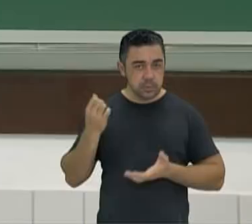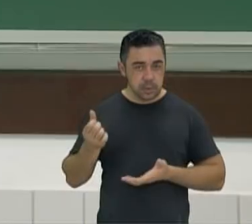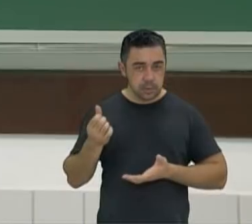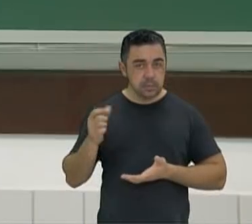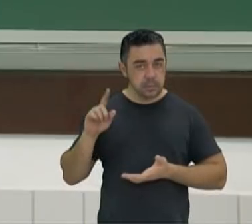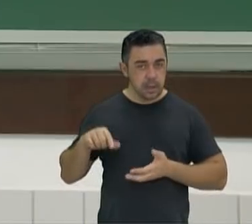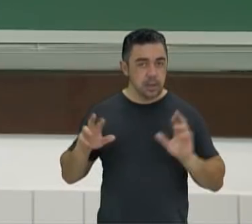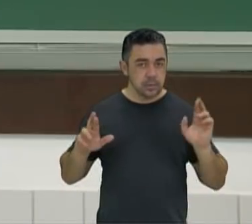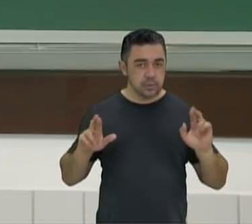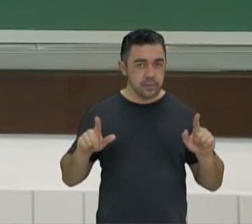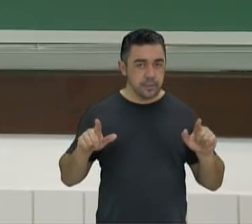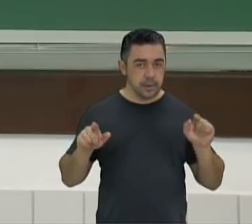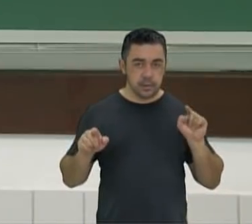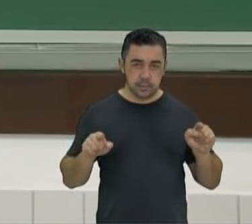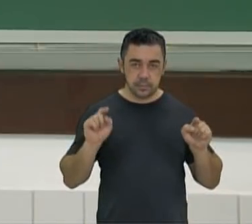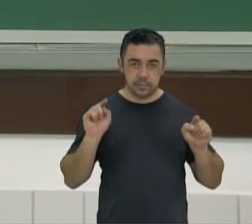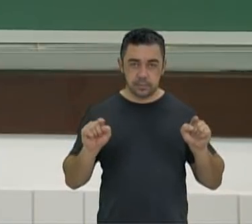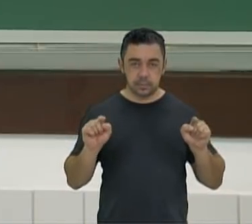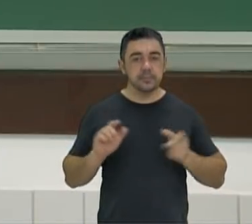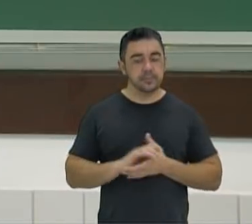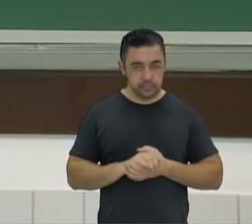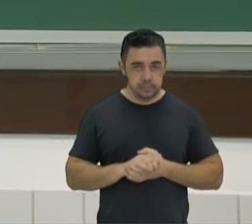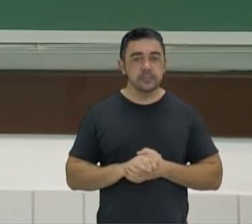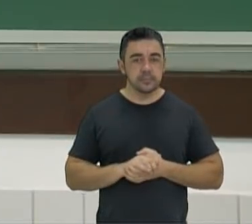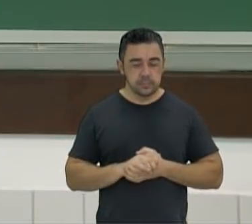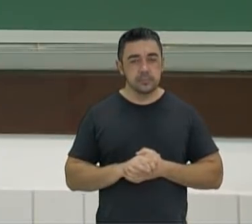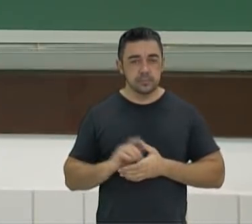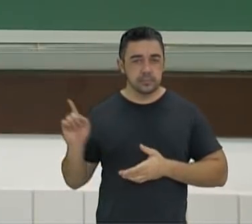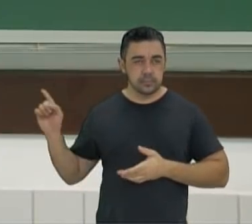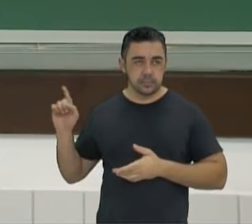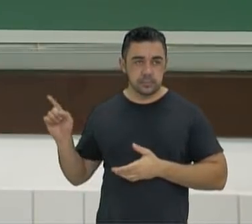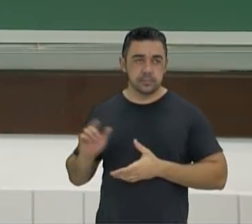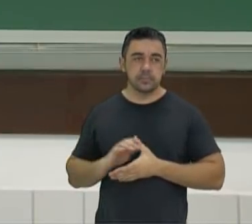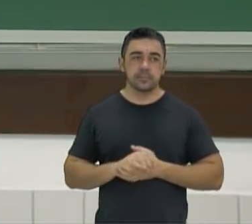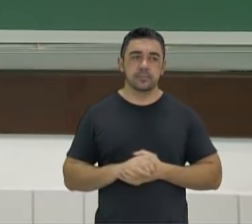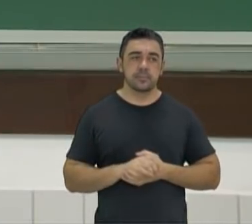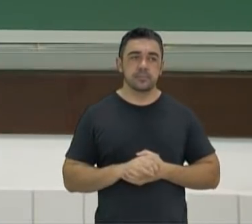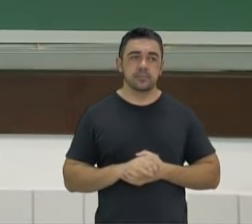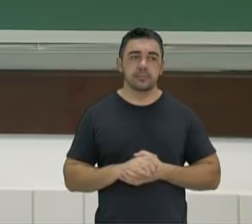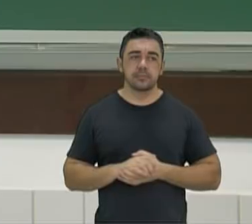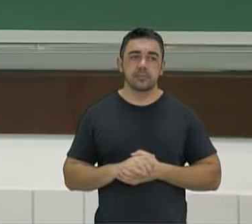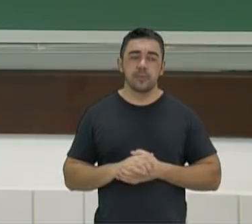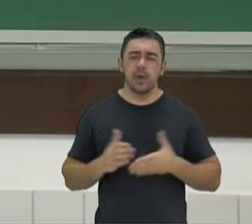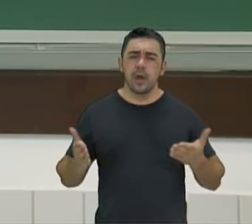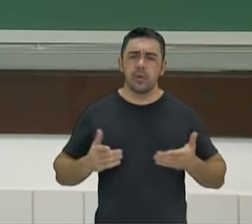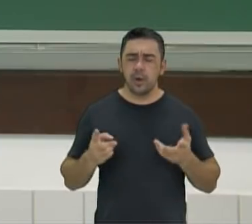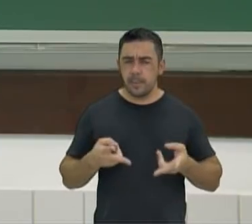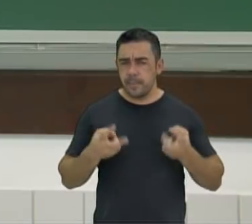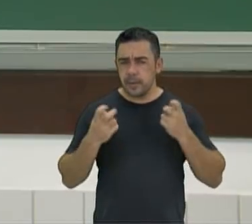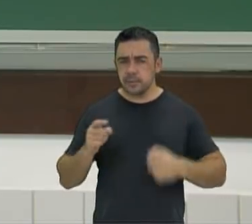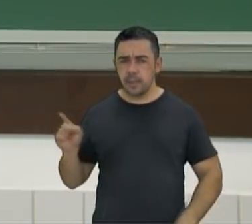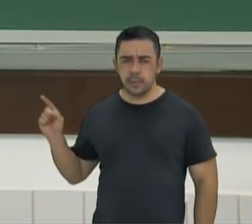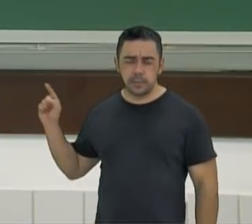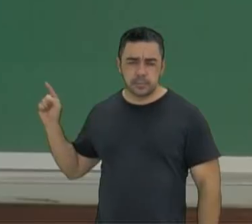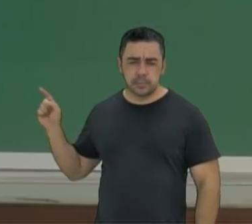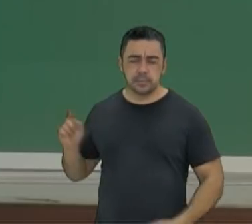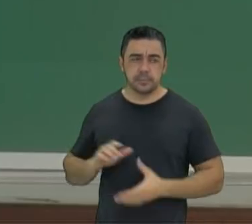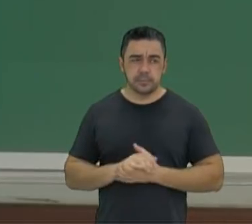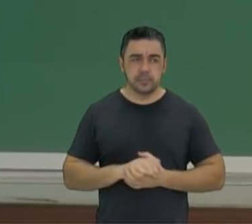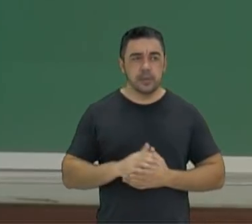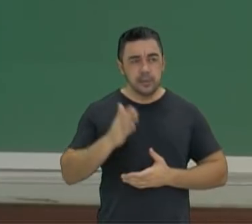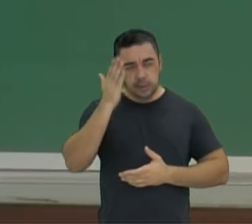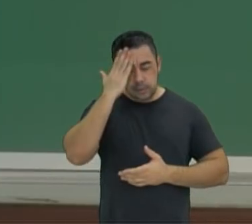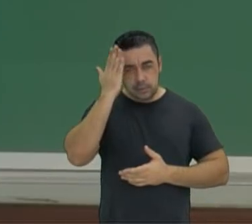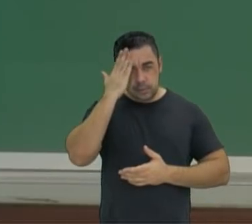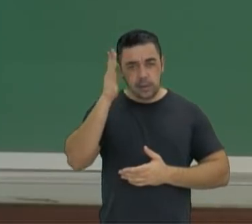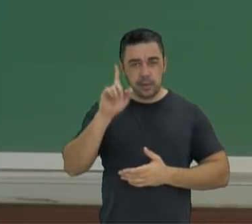essas são as diferenças dos blocos quando a gente fala em paralelepípedo, tá bom? Observe esse prisma. Bom, eu já sei que